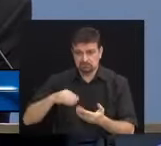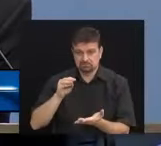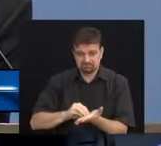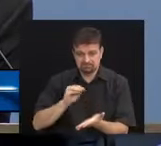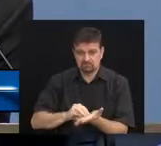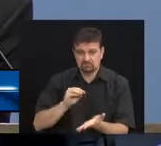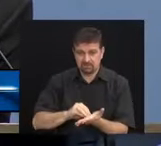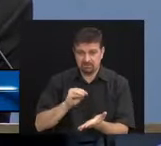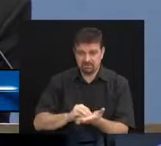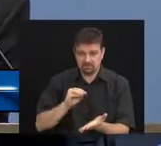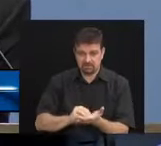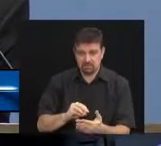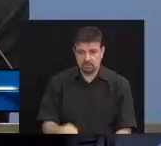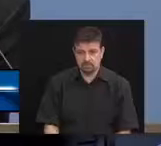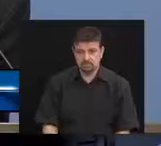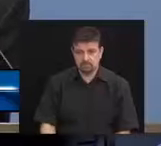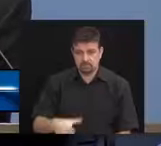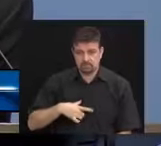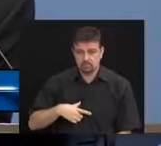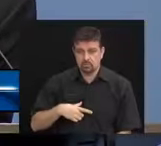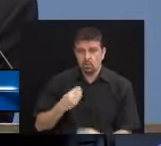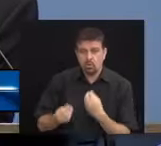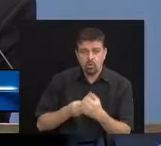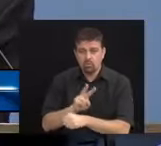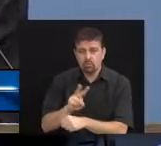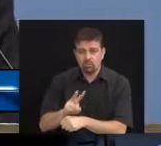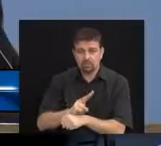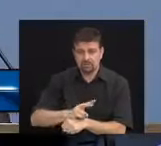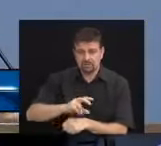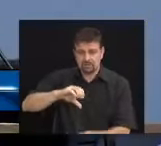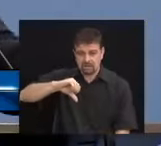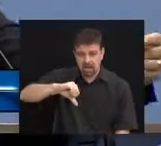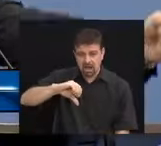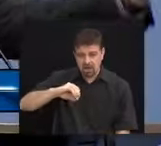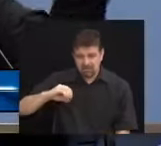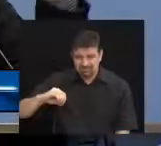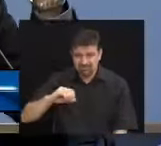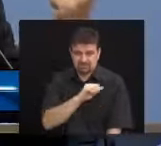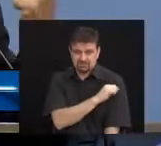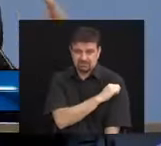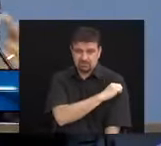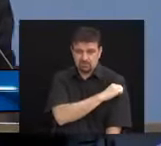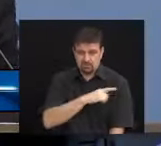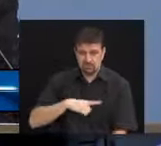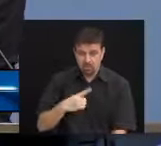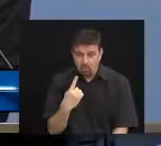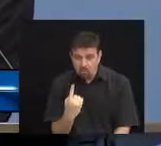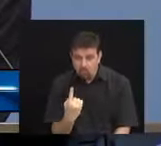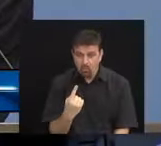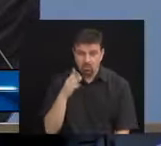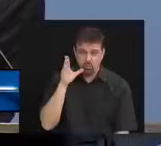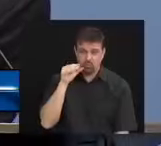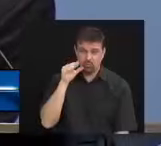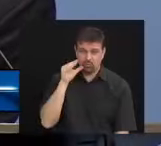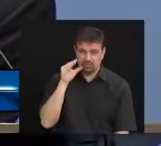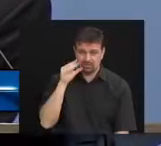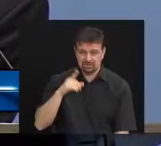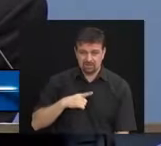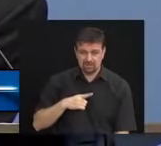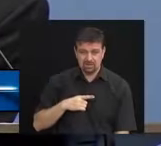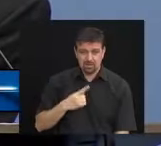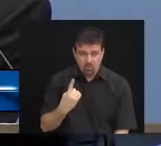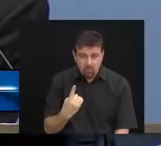atender mais de 900 alunos. Possui apenas um único funcionário, uma única